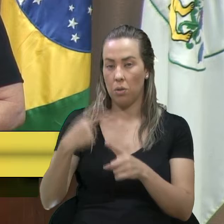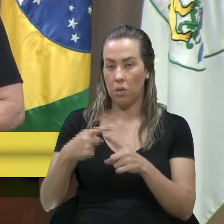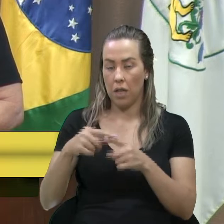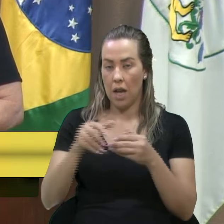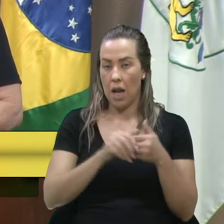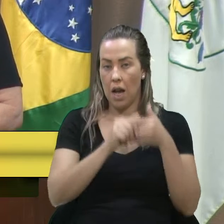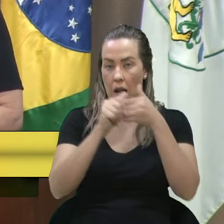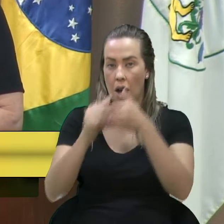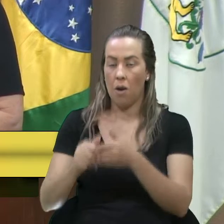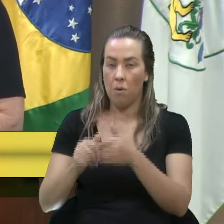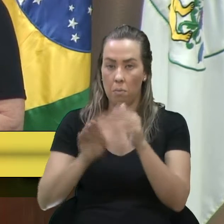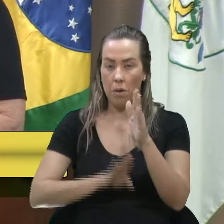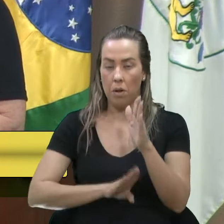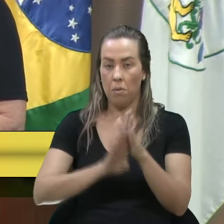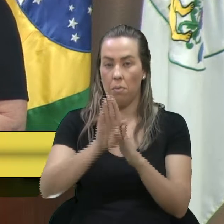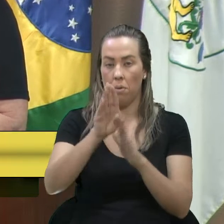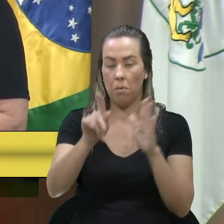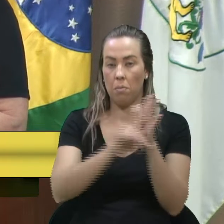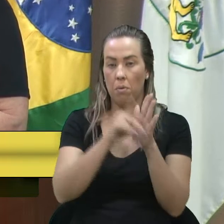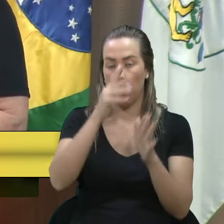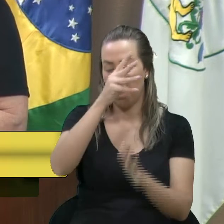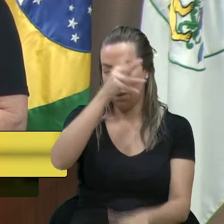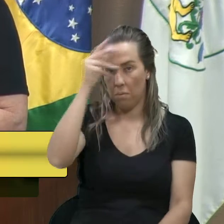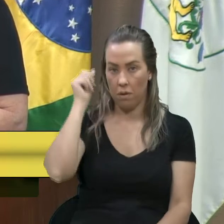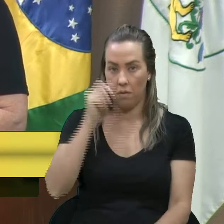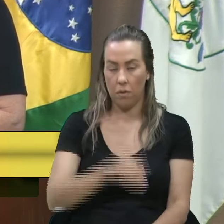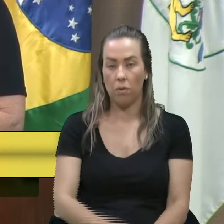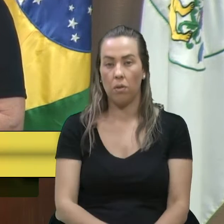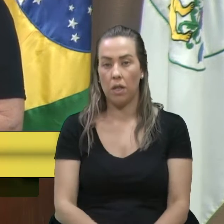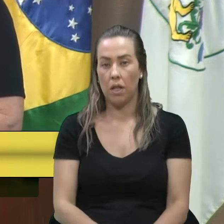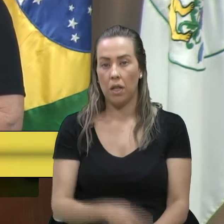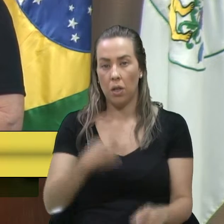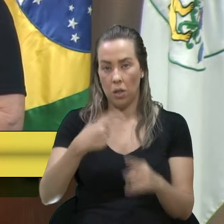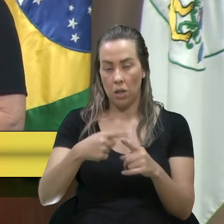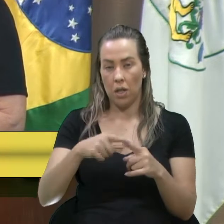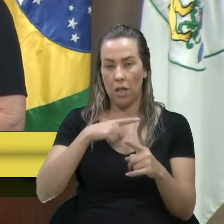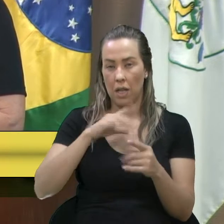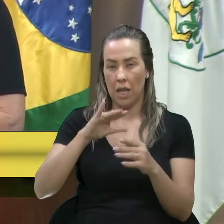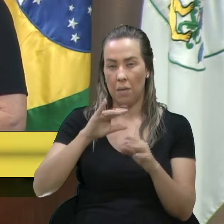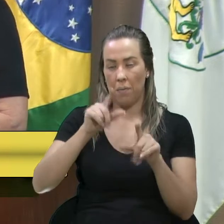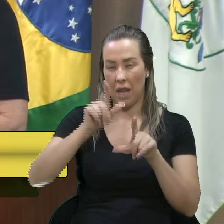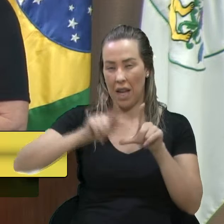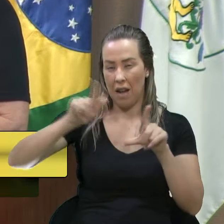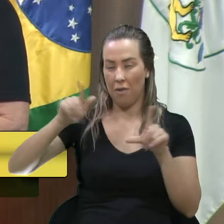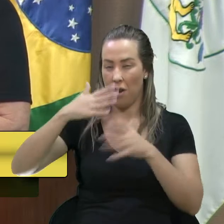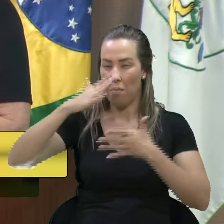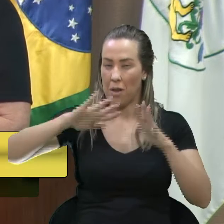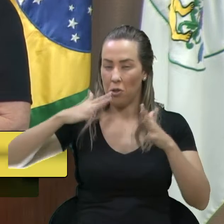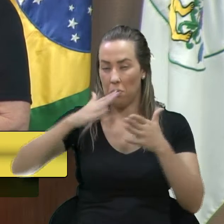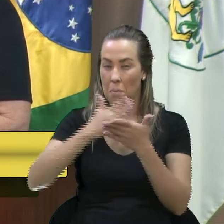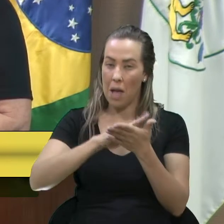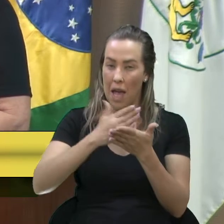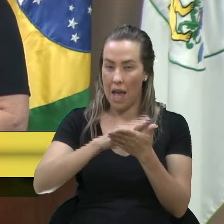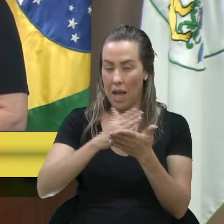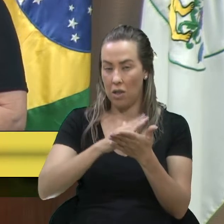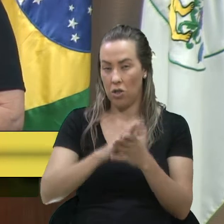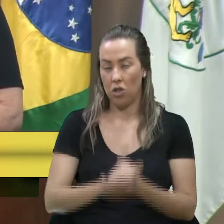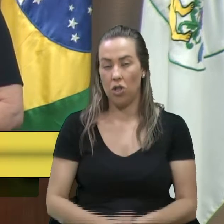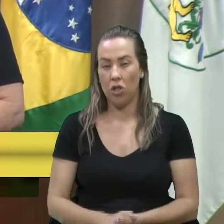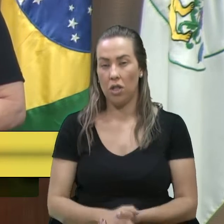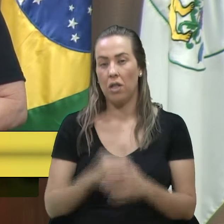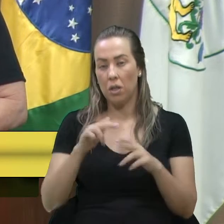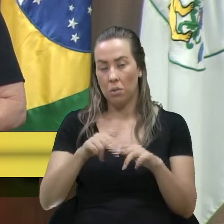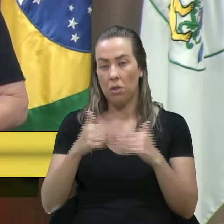o crescimento da receita municipal, em função de que os índices são média e não são totalidades.